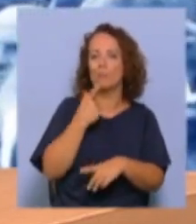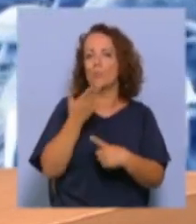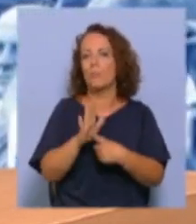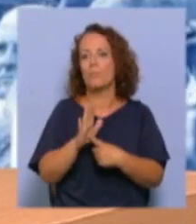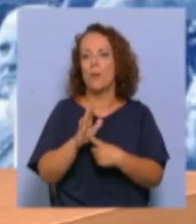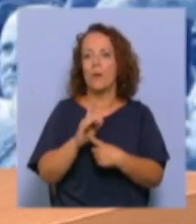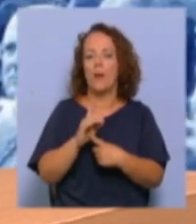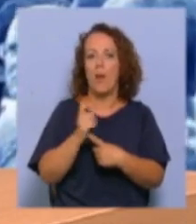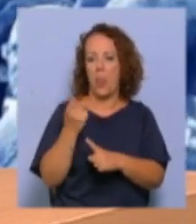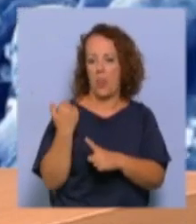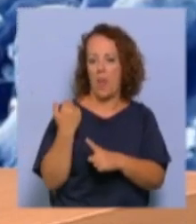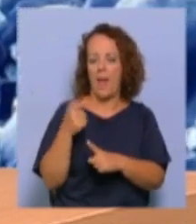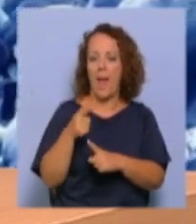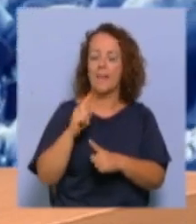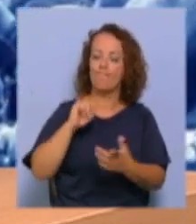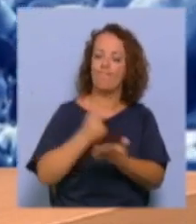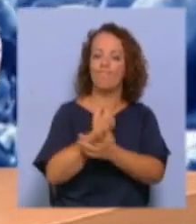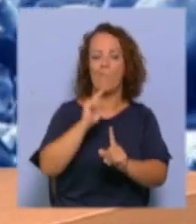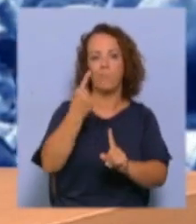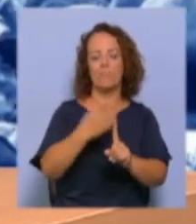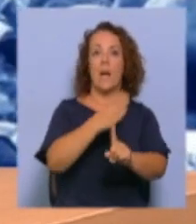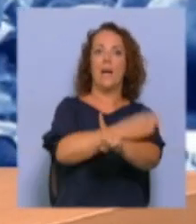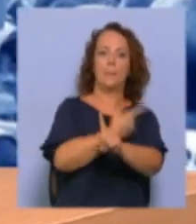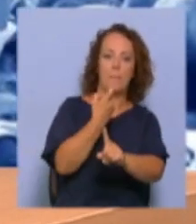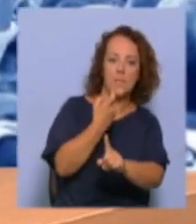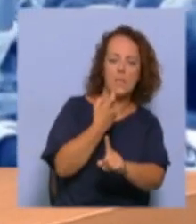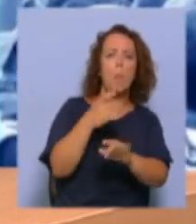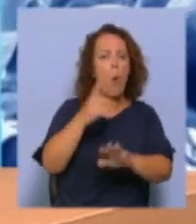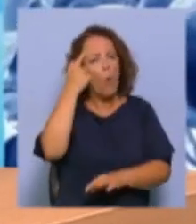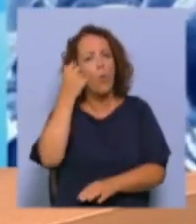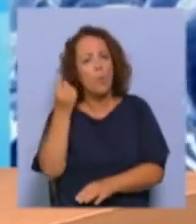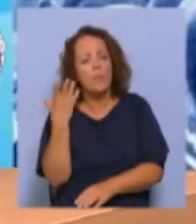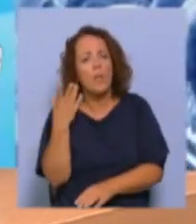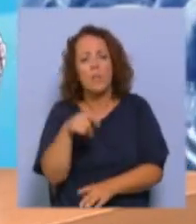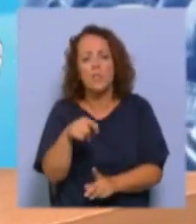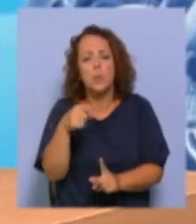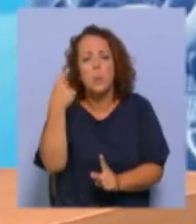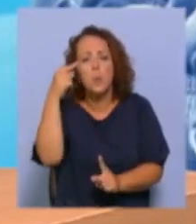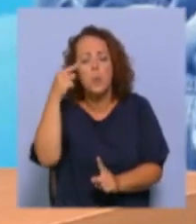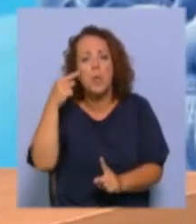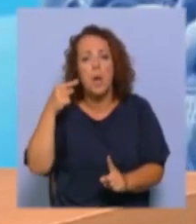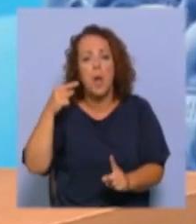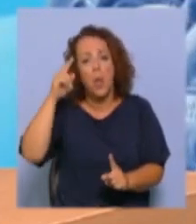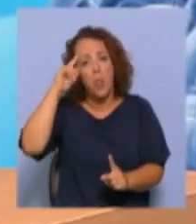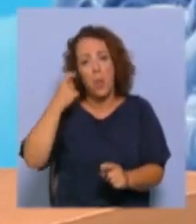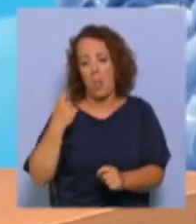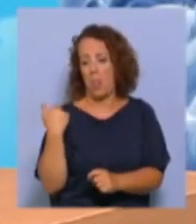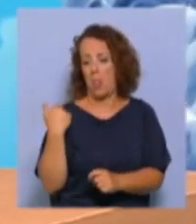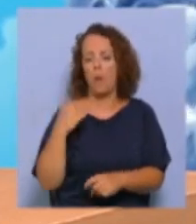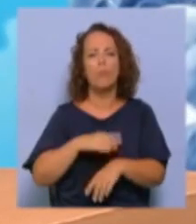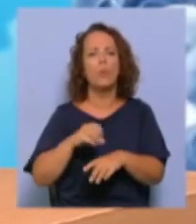orientações há mais tempo, mas compreende-se também mas convenhamos, é a única que efetivamente chegou agora de uma forma muito mais recente, que é a